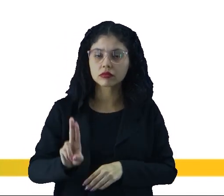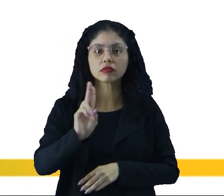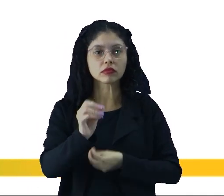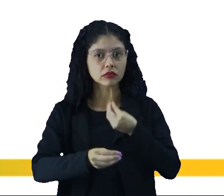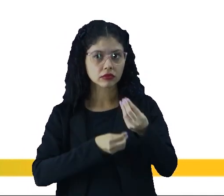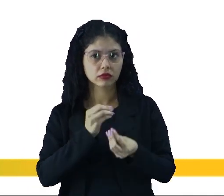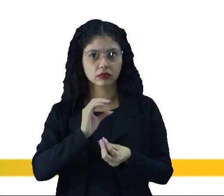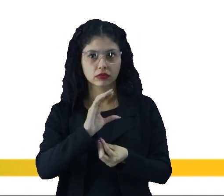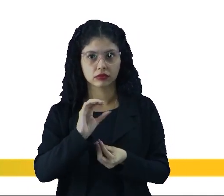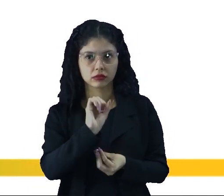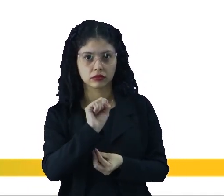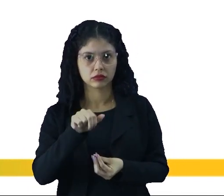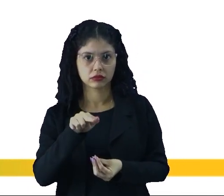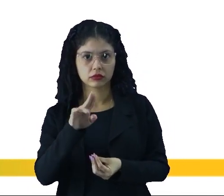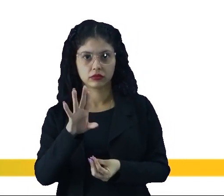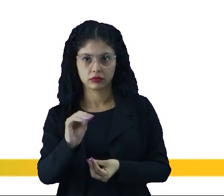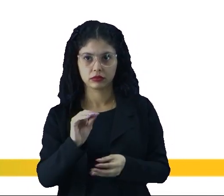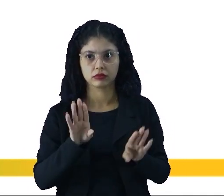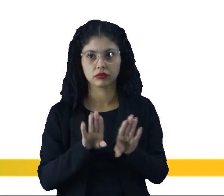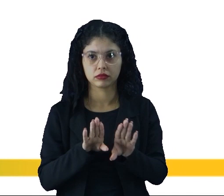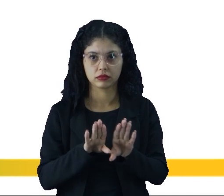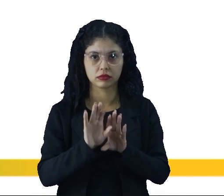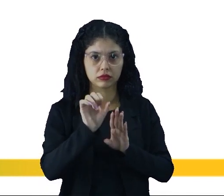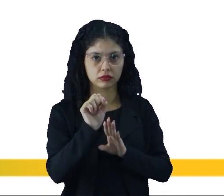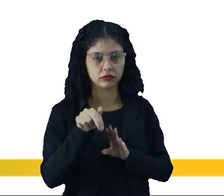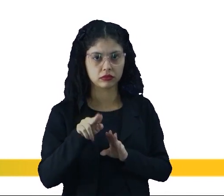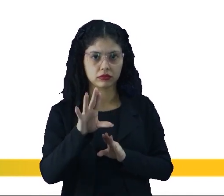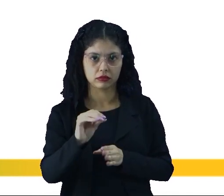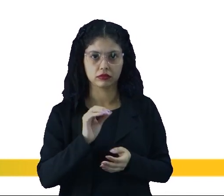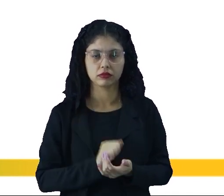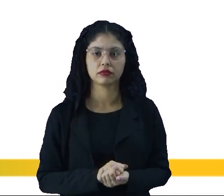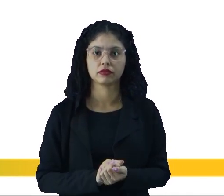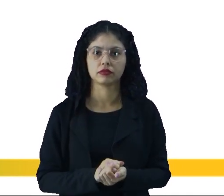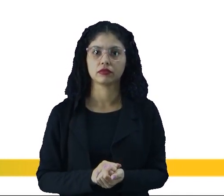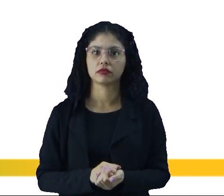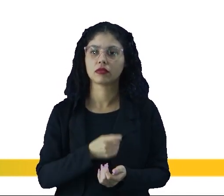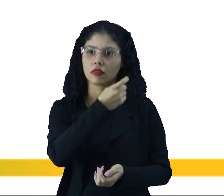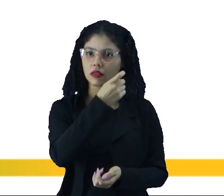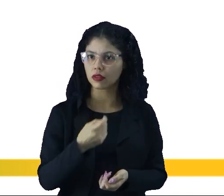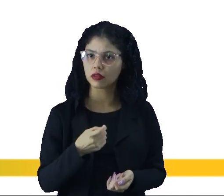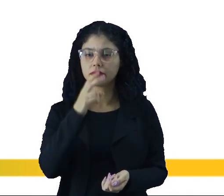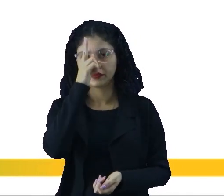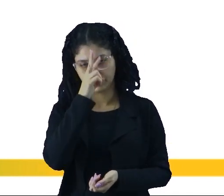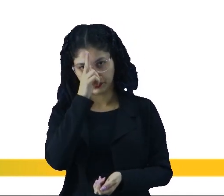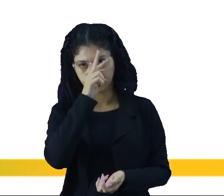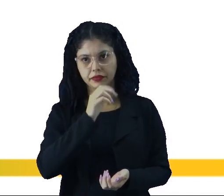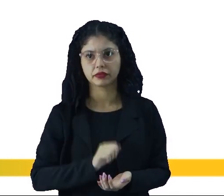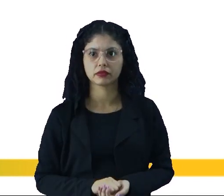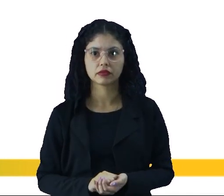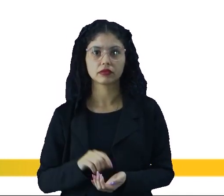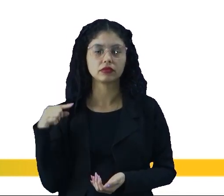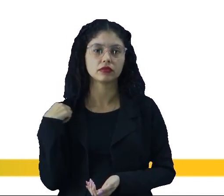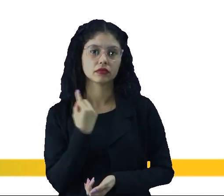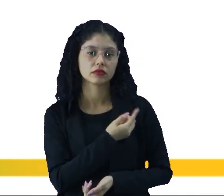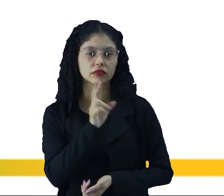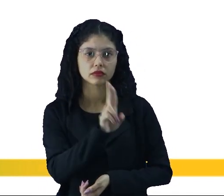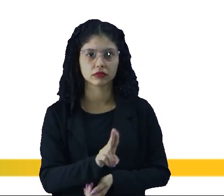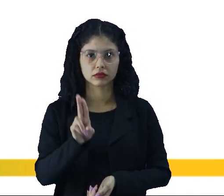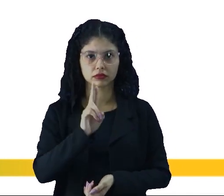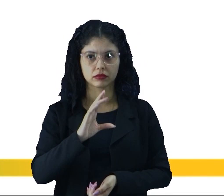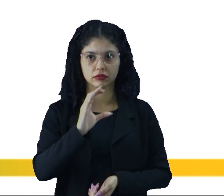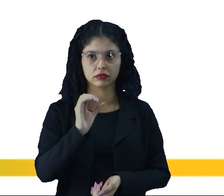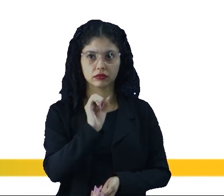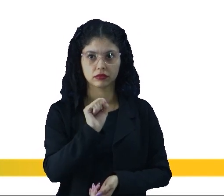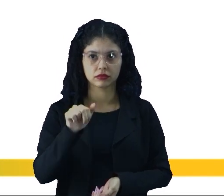tanto o cosseno como o seno para achar então ali as componentes. No eixo X, lembre-se, nós vamos usar o